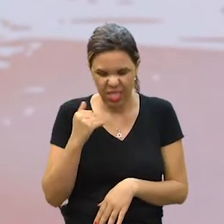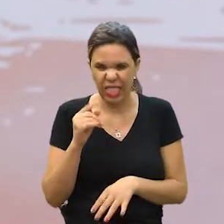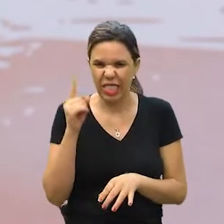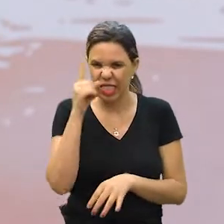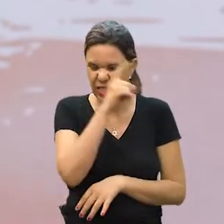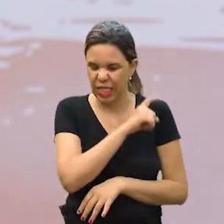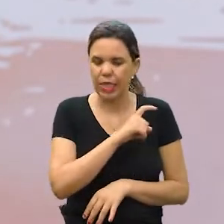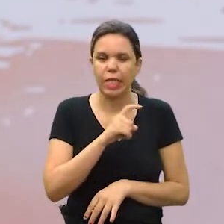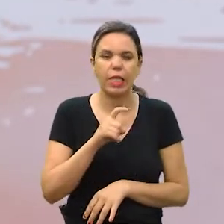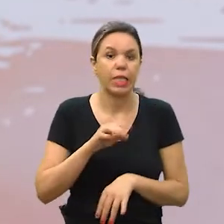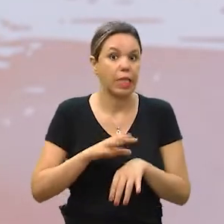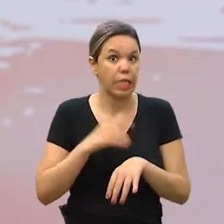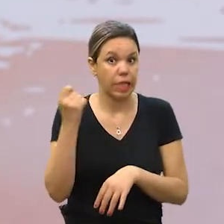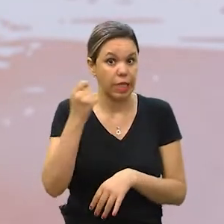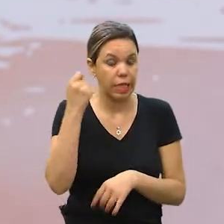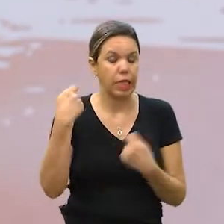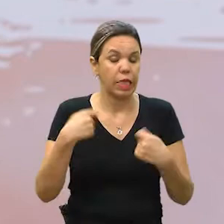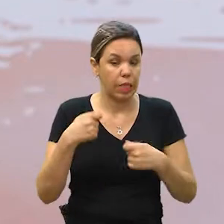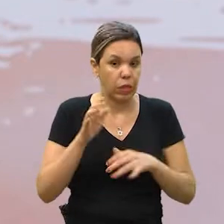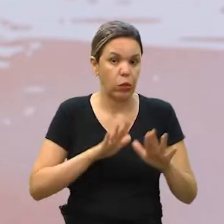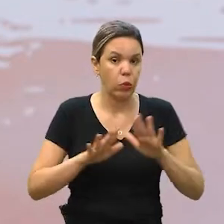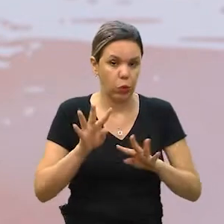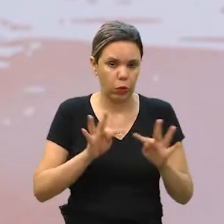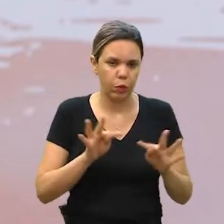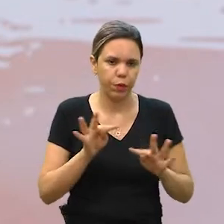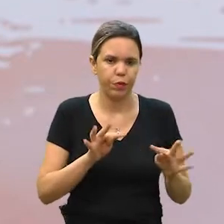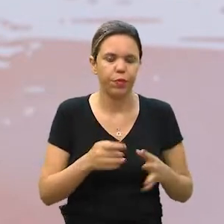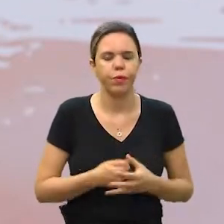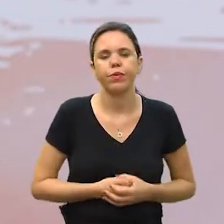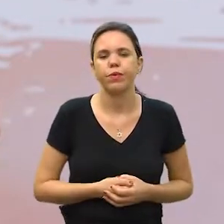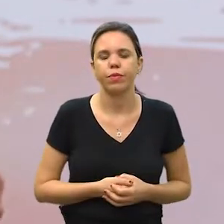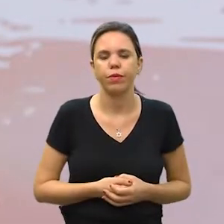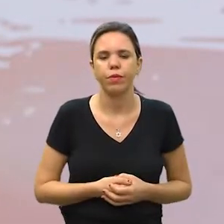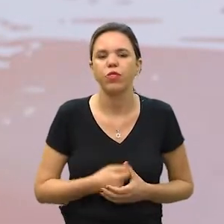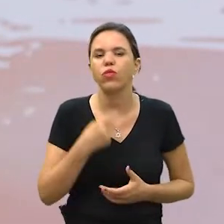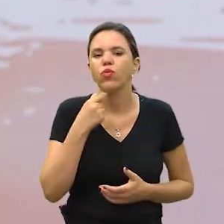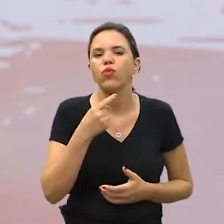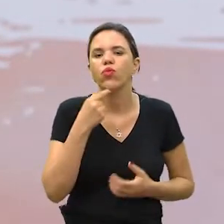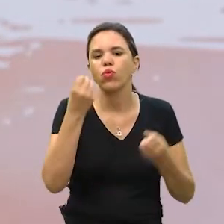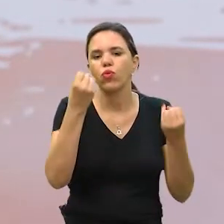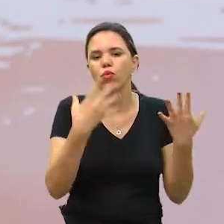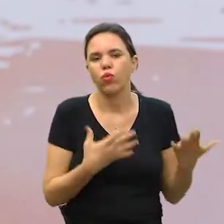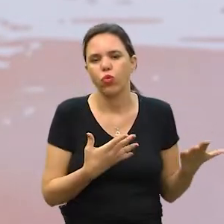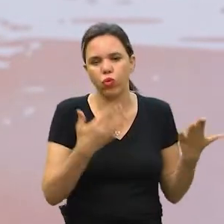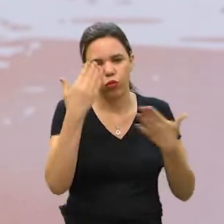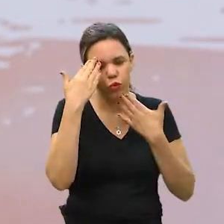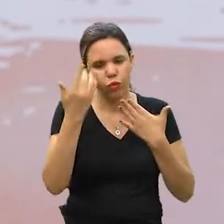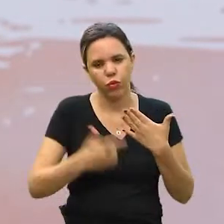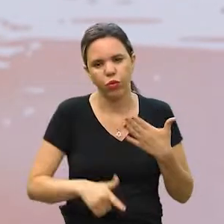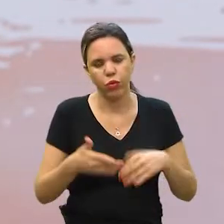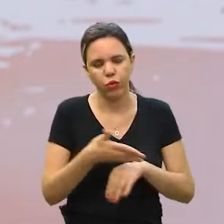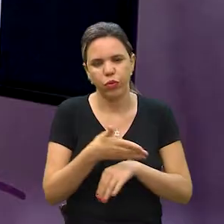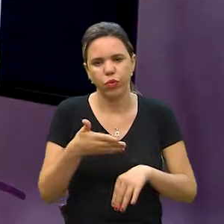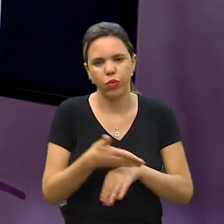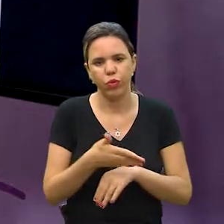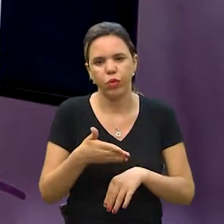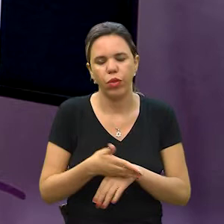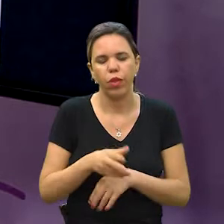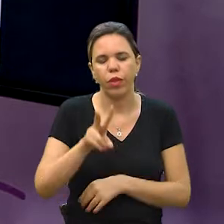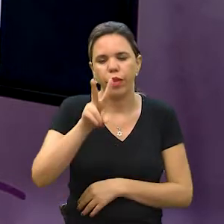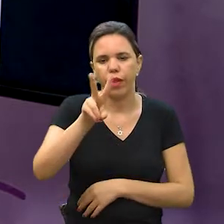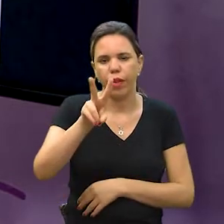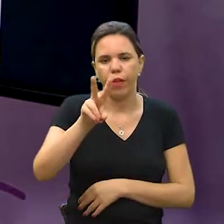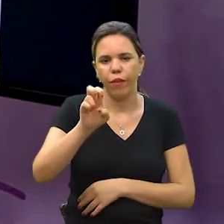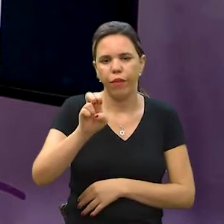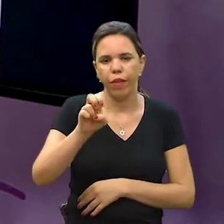bastante delicado, uma doença grave que precisa ser tratada. E para tirar as dúvidas, agradeço de novo a participação da